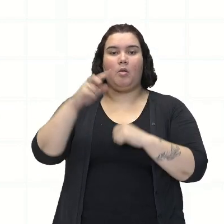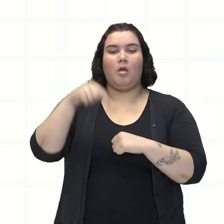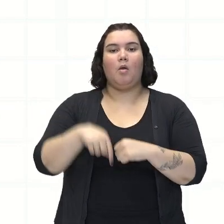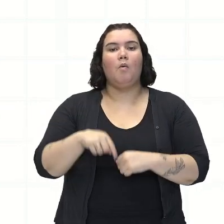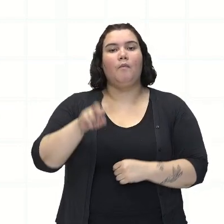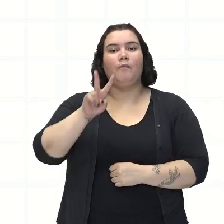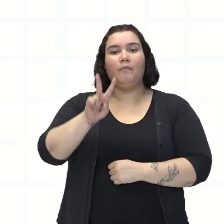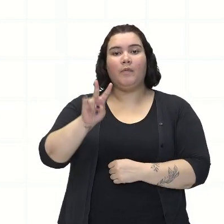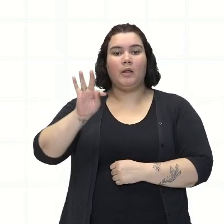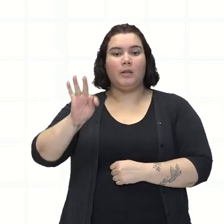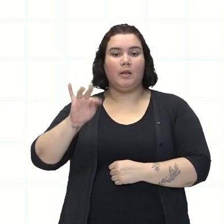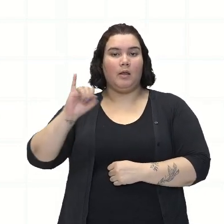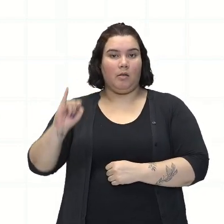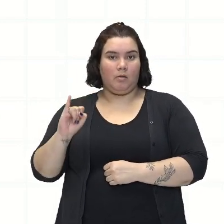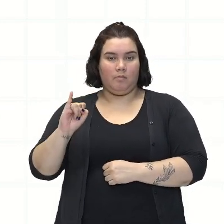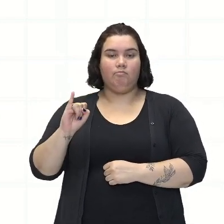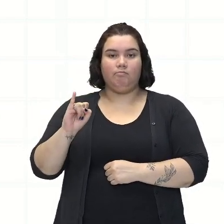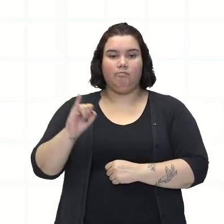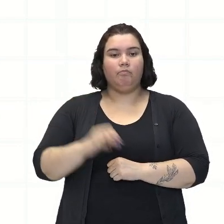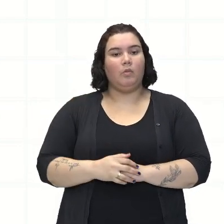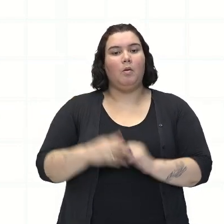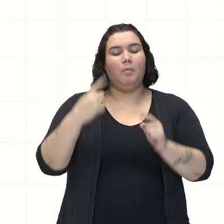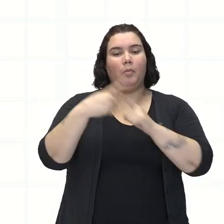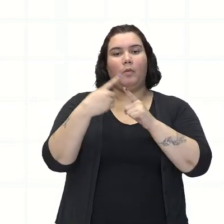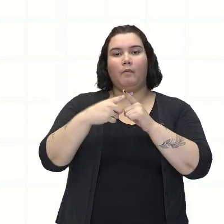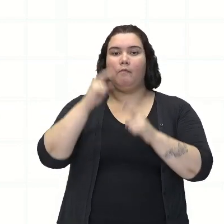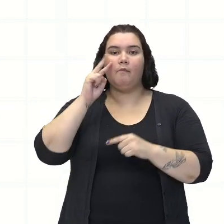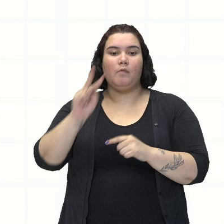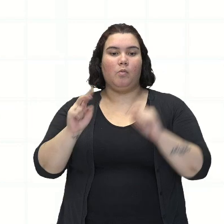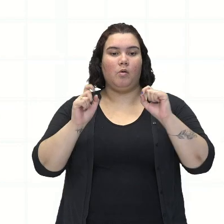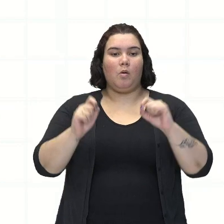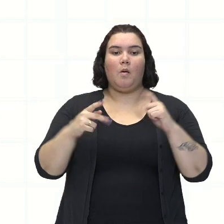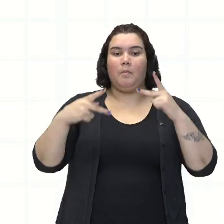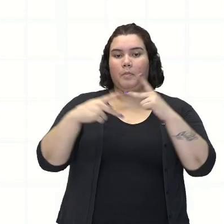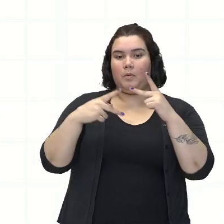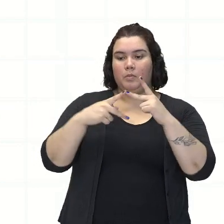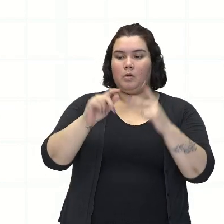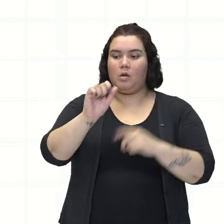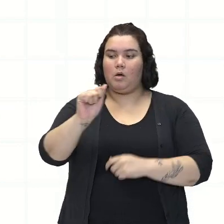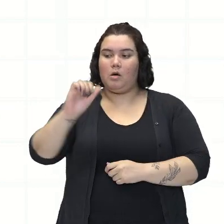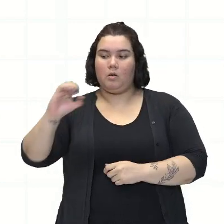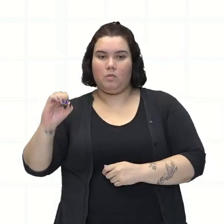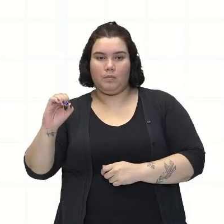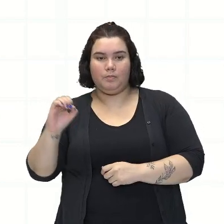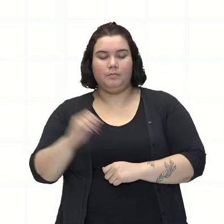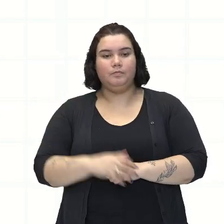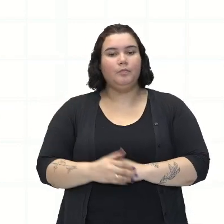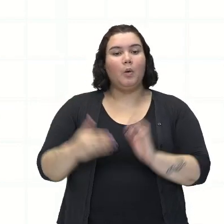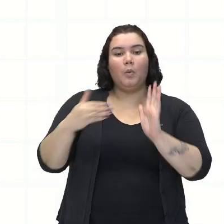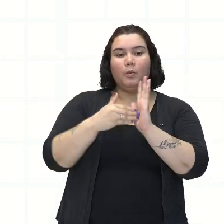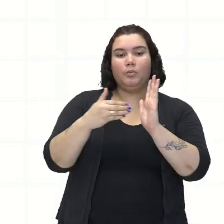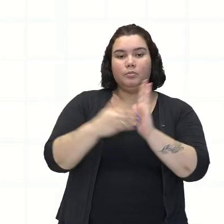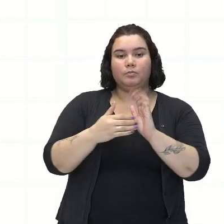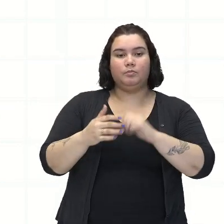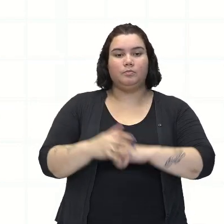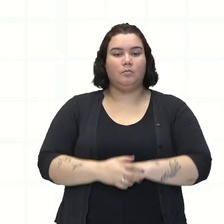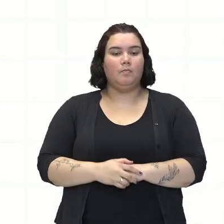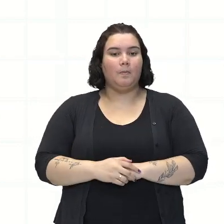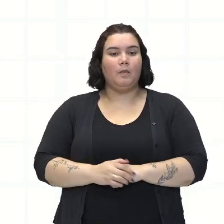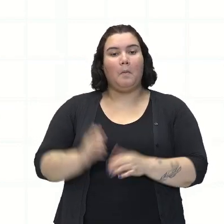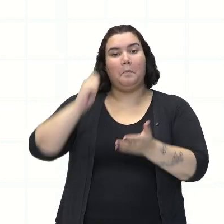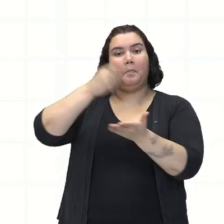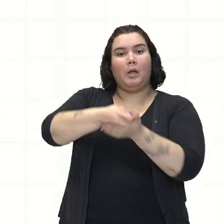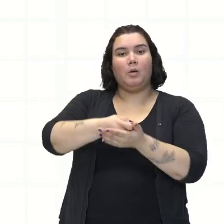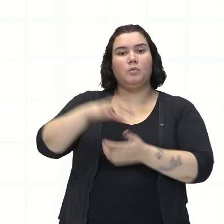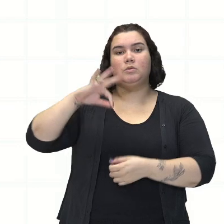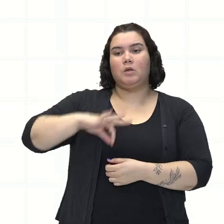transitivo indireto, porque observamos aí a preposição ao. E o último, paguei o